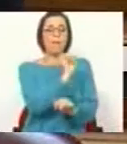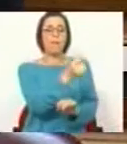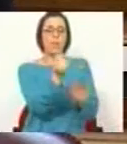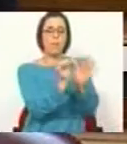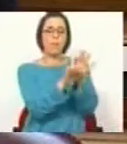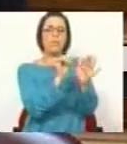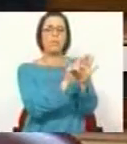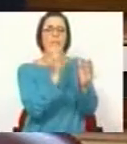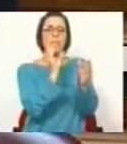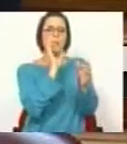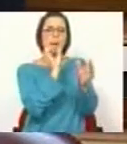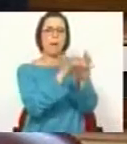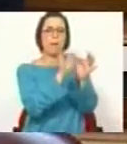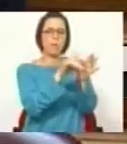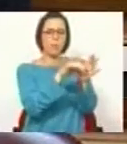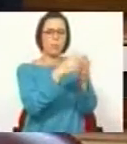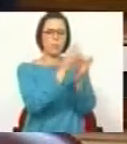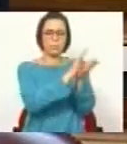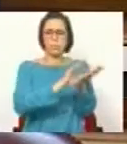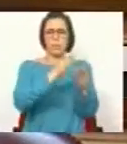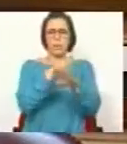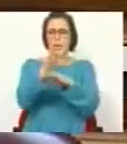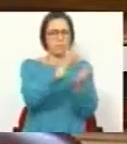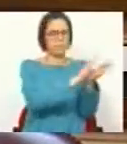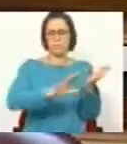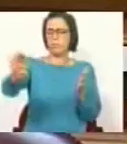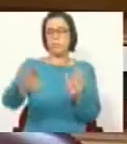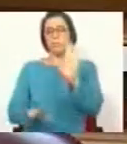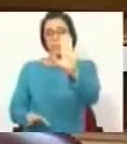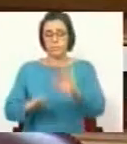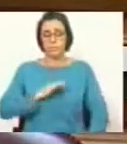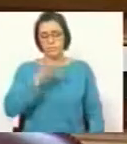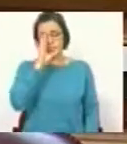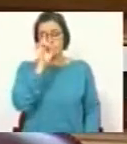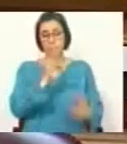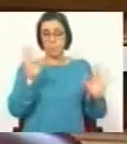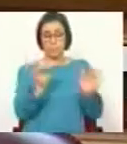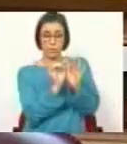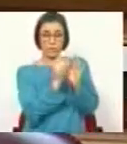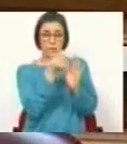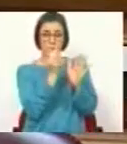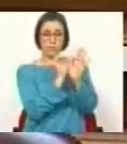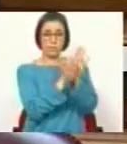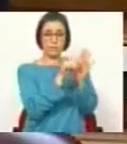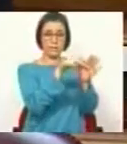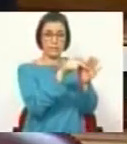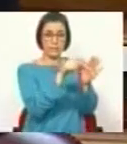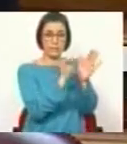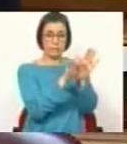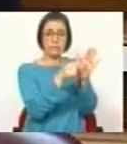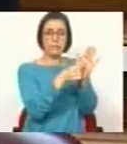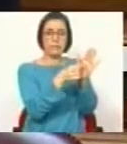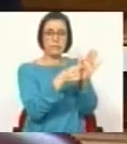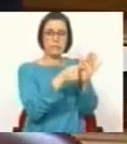de resolução que sai todo esse dinheiro. Ocorre, Sr. Primeiro-Ministro, que o fundo de resolução está a